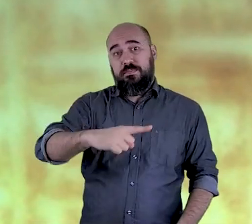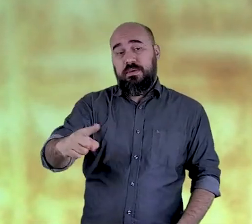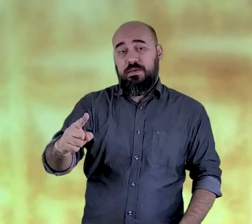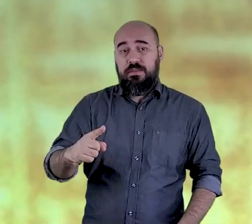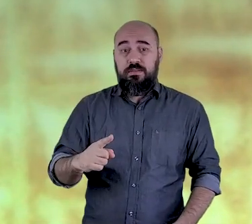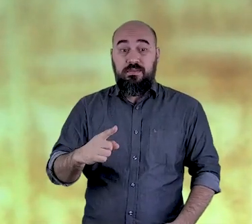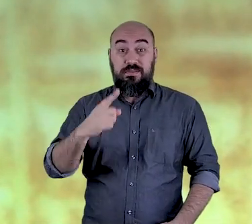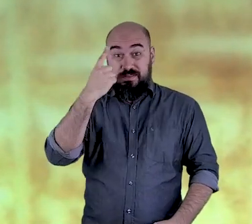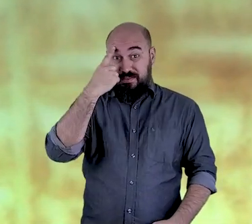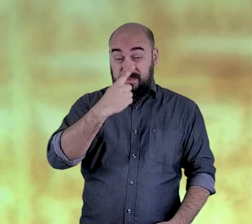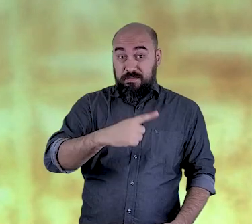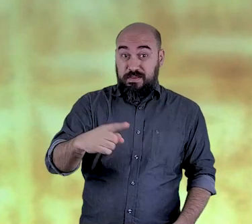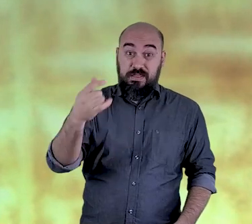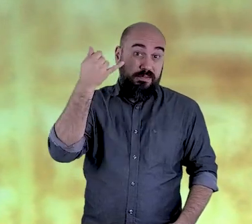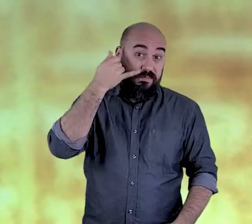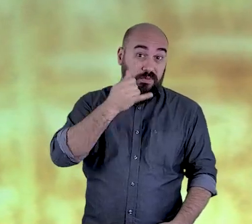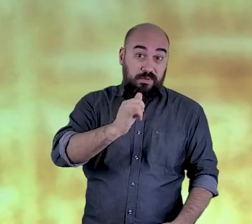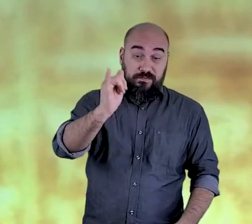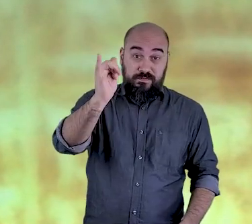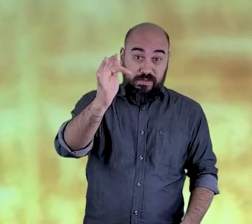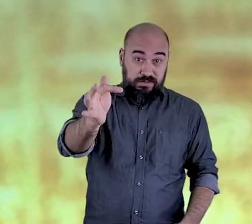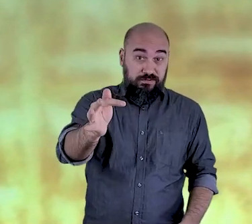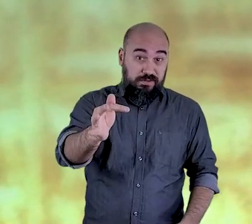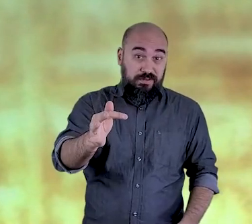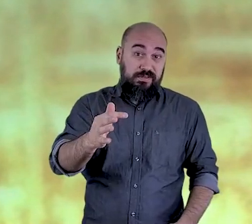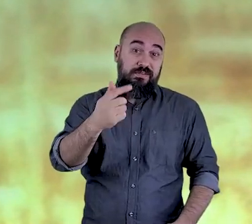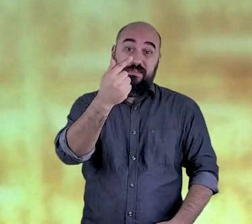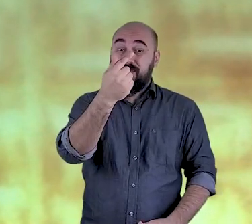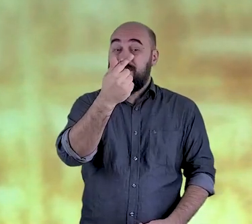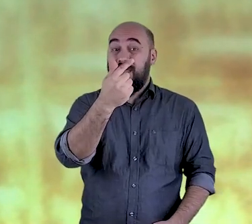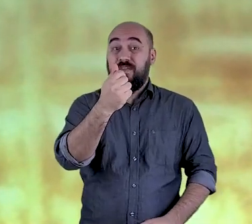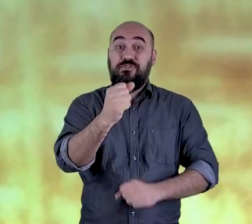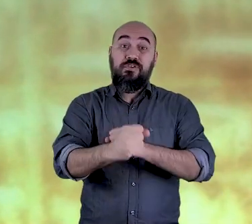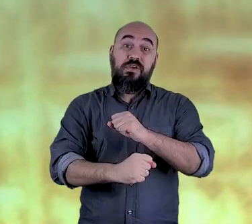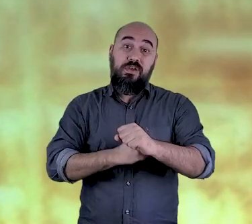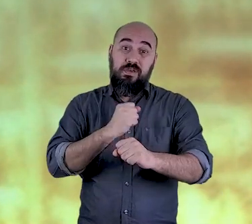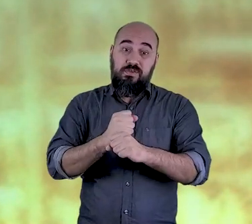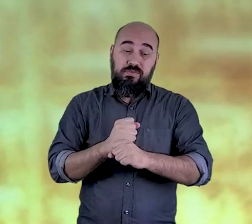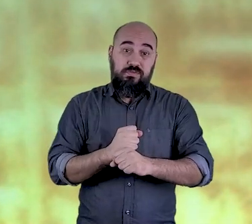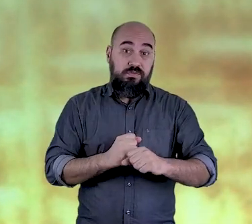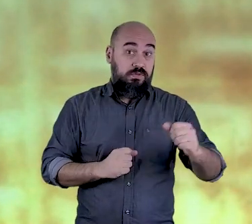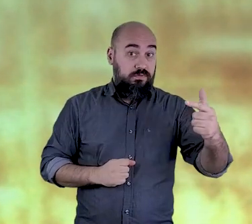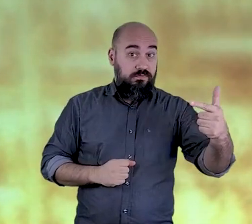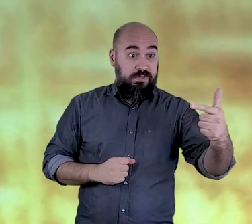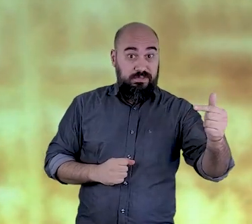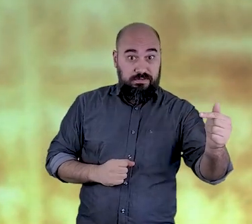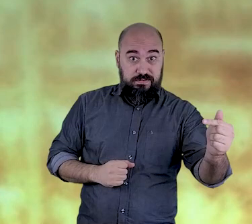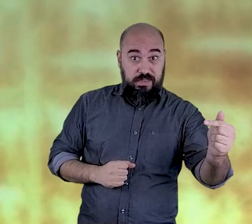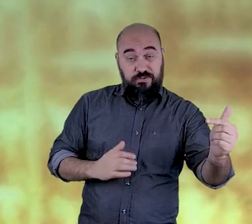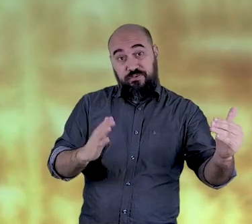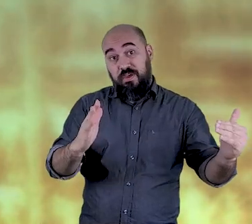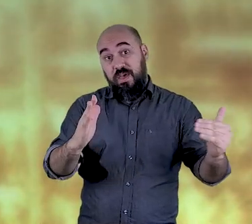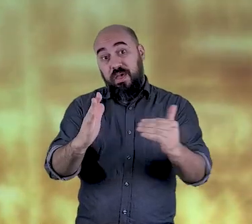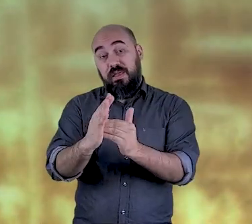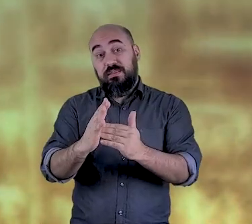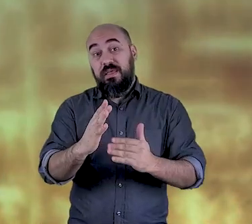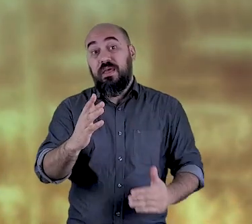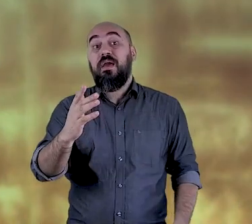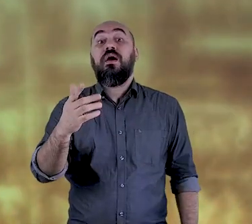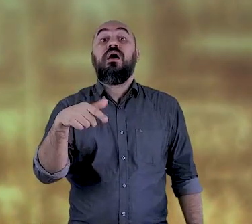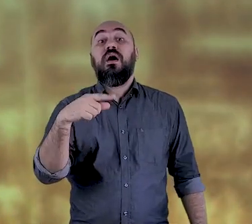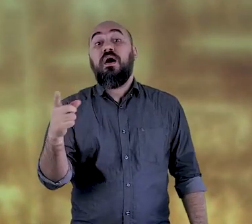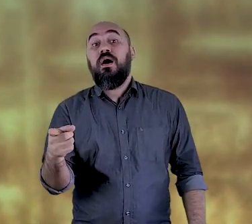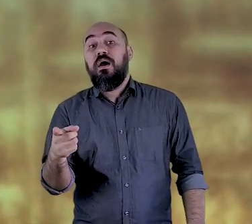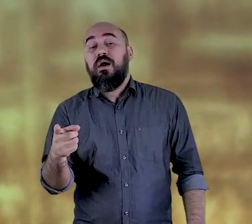uma semana Profética de 7 anos que teria início em 27 e que Se somar nos 27 com sete